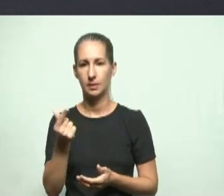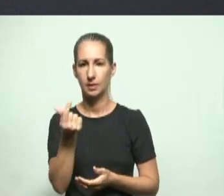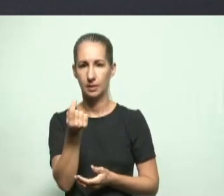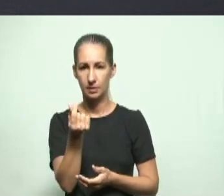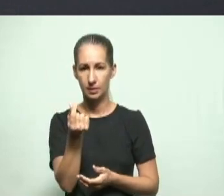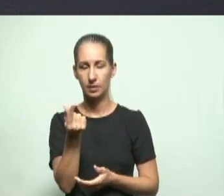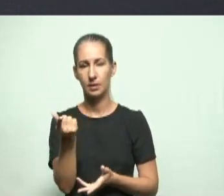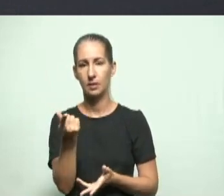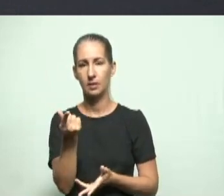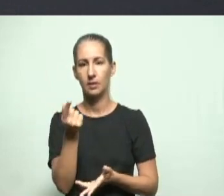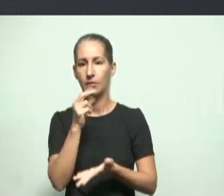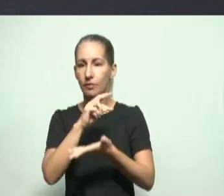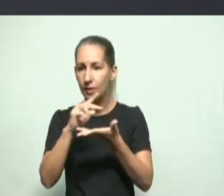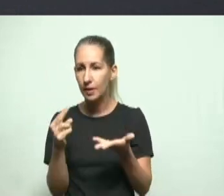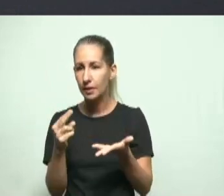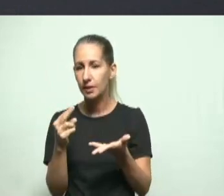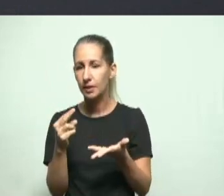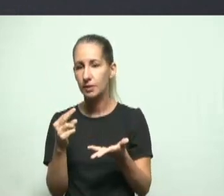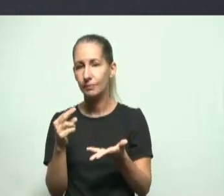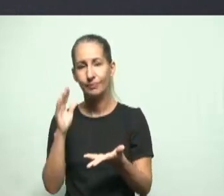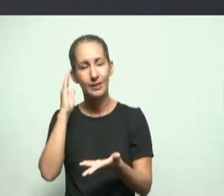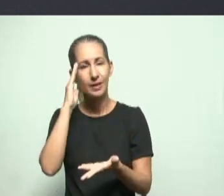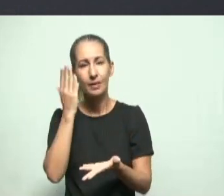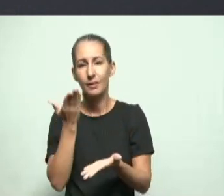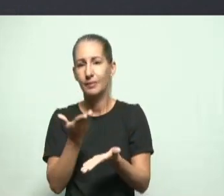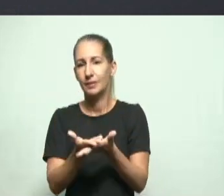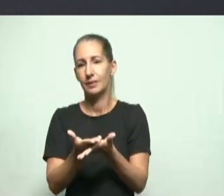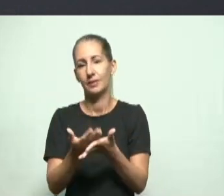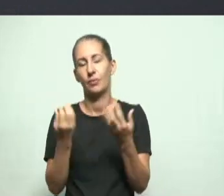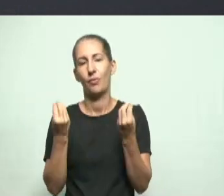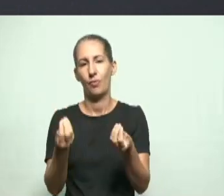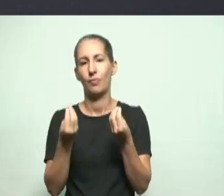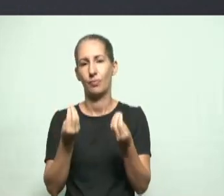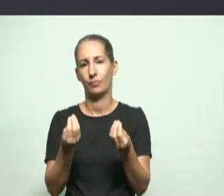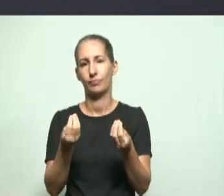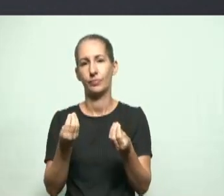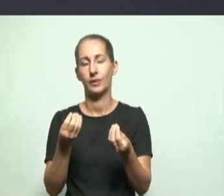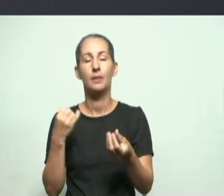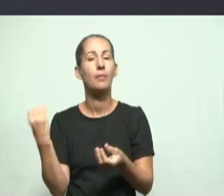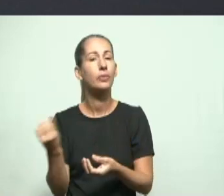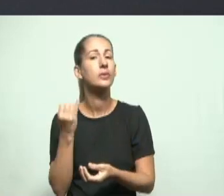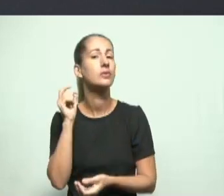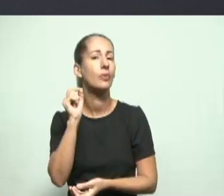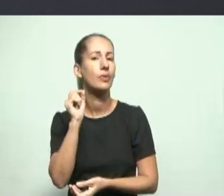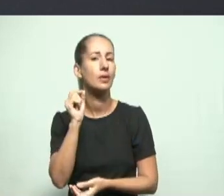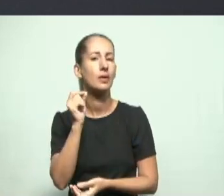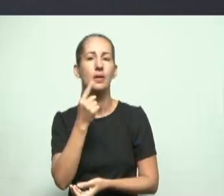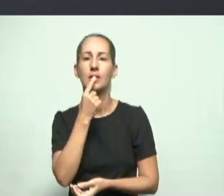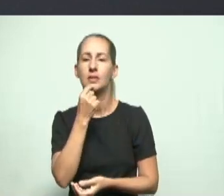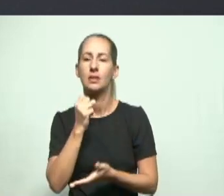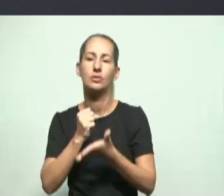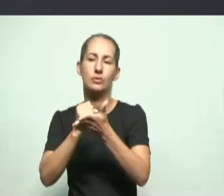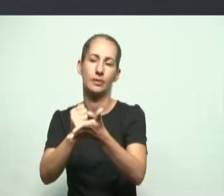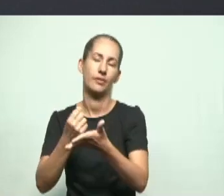sazonalidade, muitas vezes é pela falta de conhecimento da população, da importância do que é doar sangue e salvar